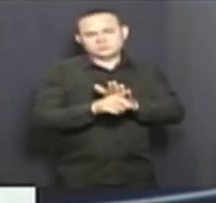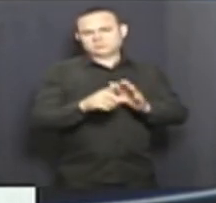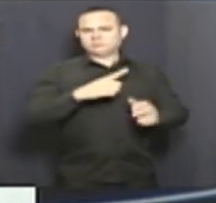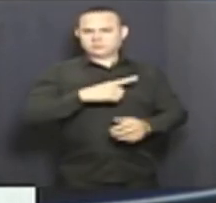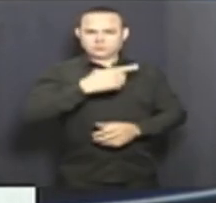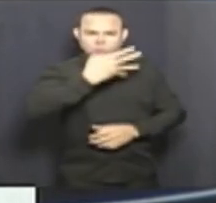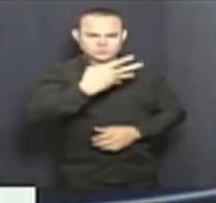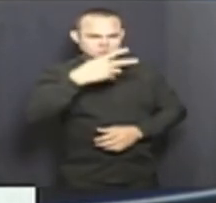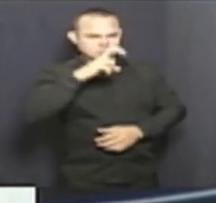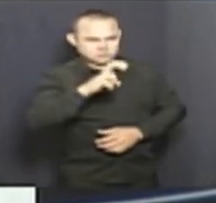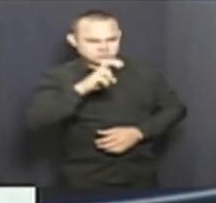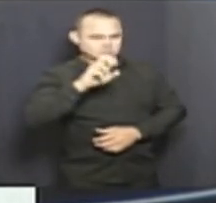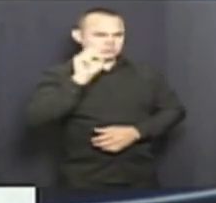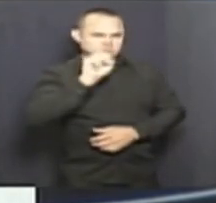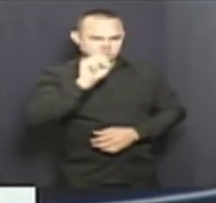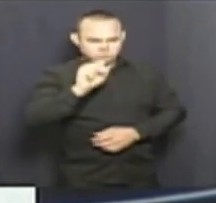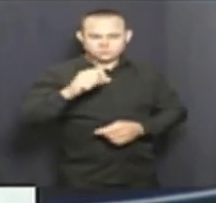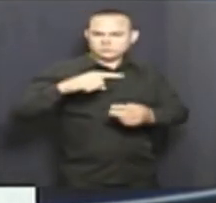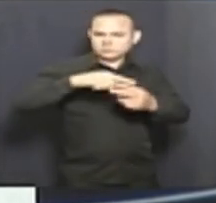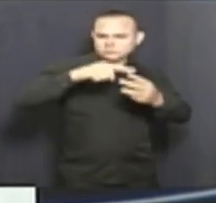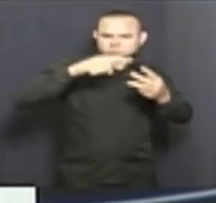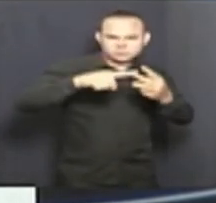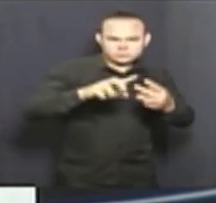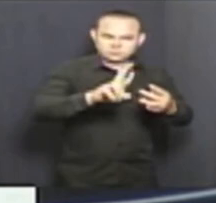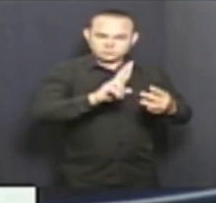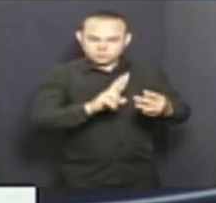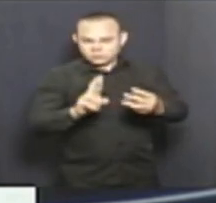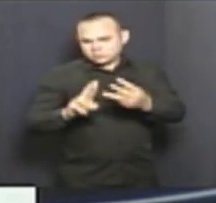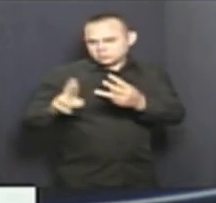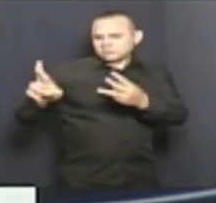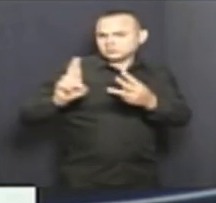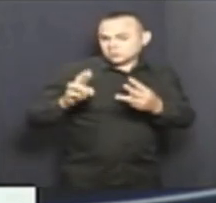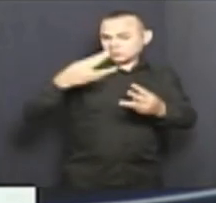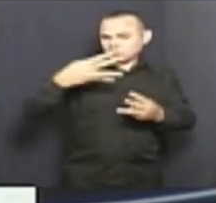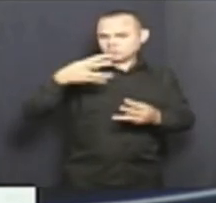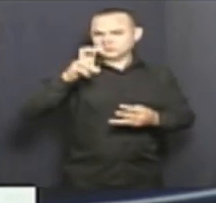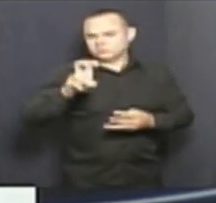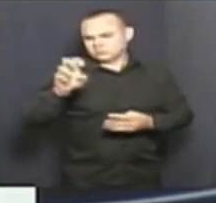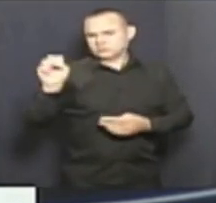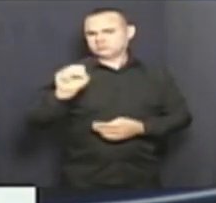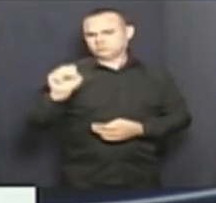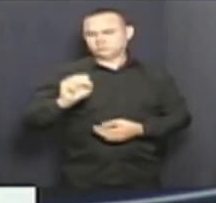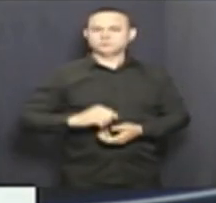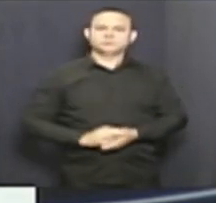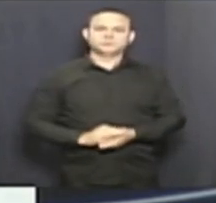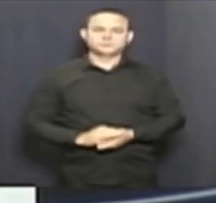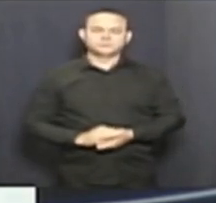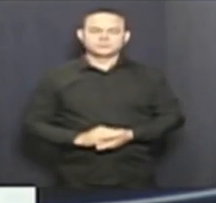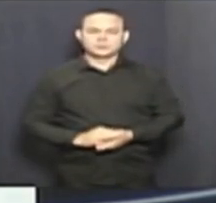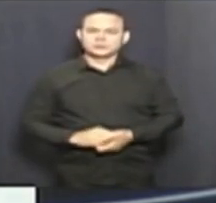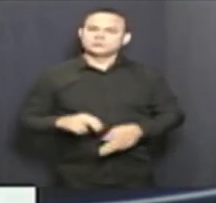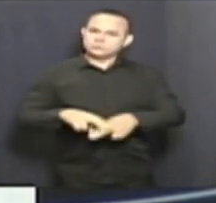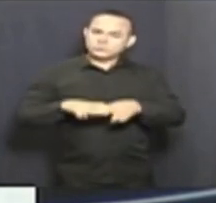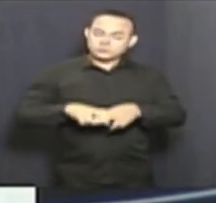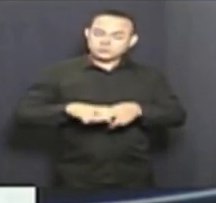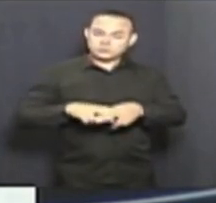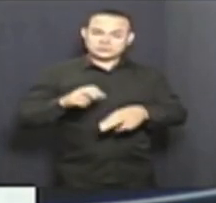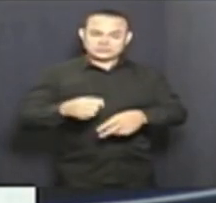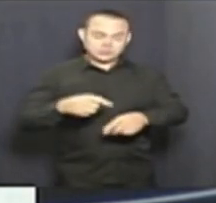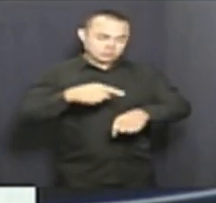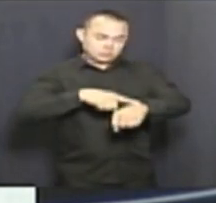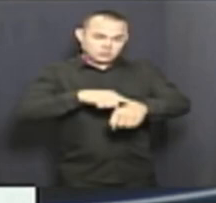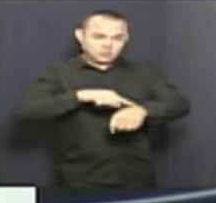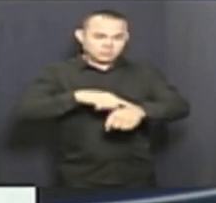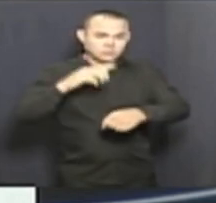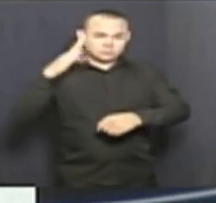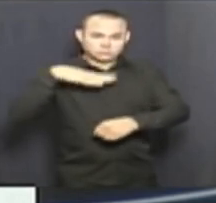resposta dois minutos e as réplicas e tréplicas mais 45 segundos lembrando que o áudio será cortado assim que o